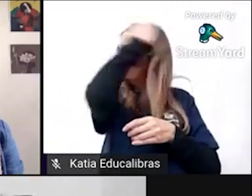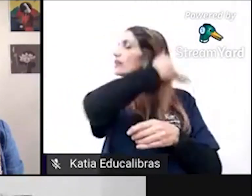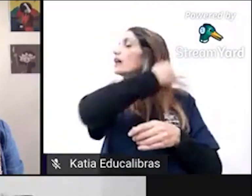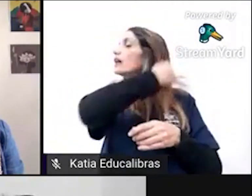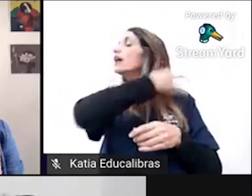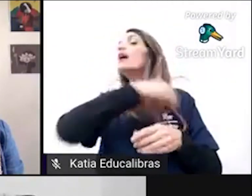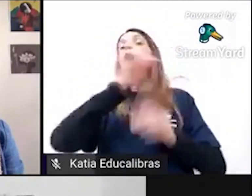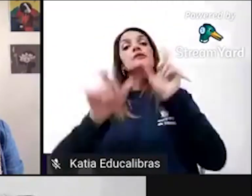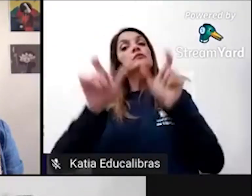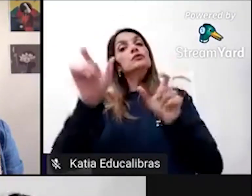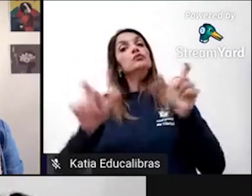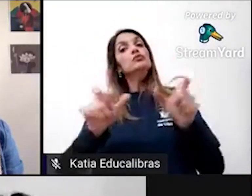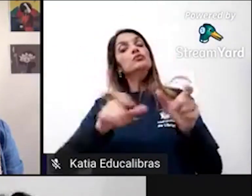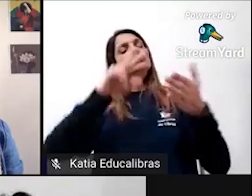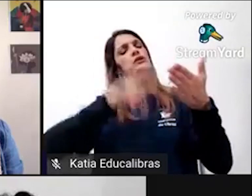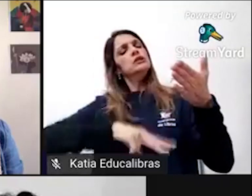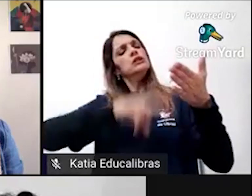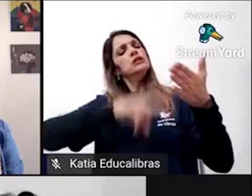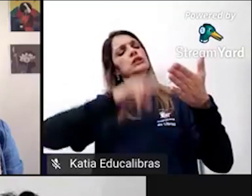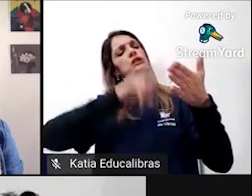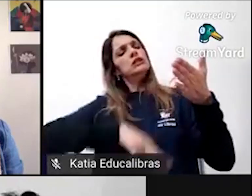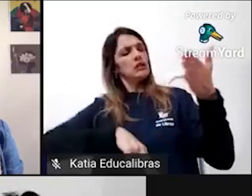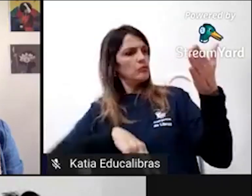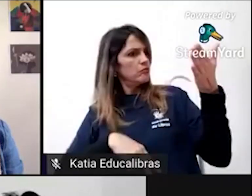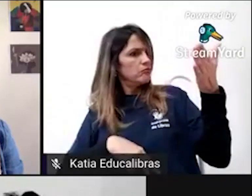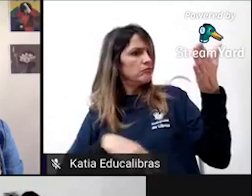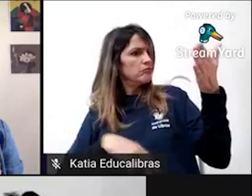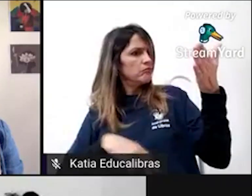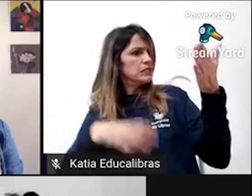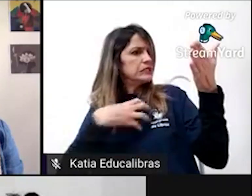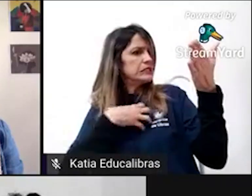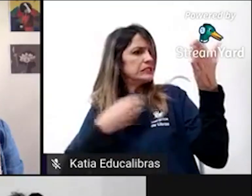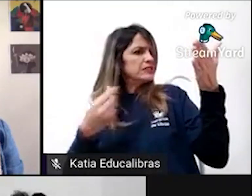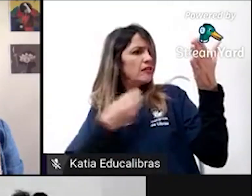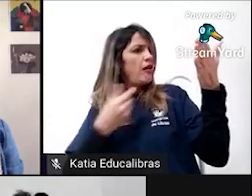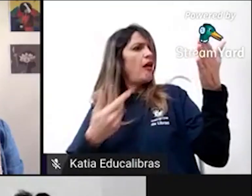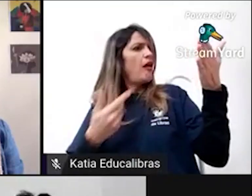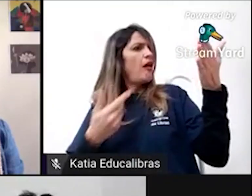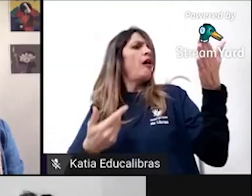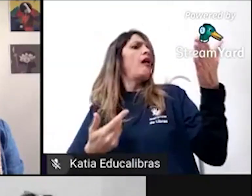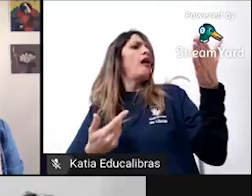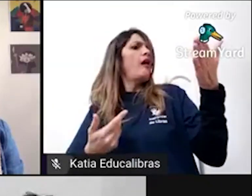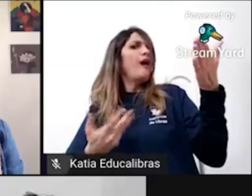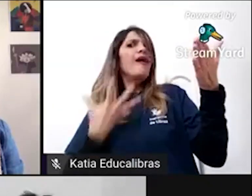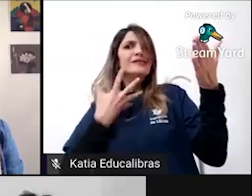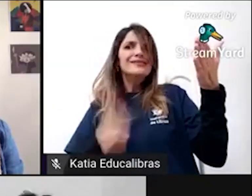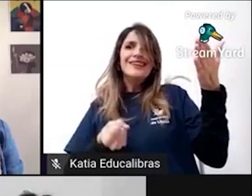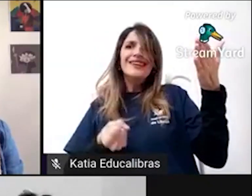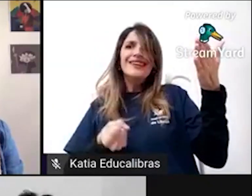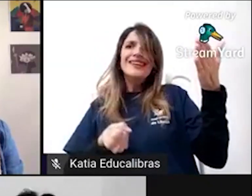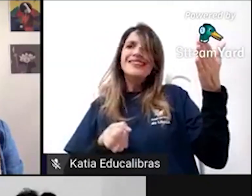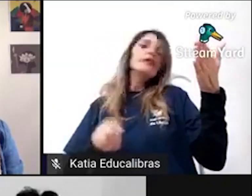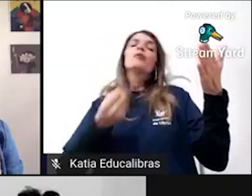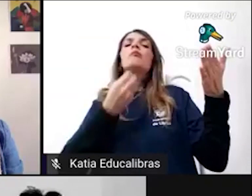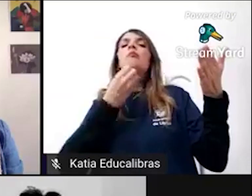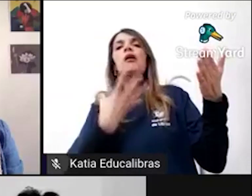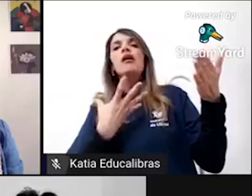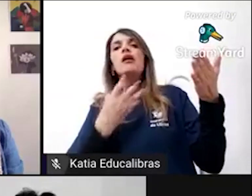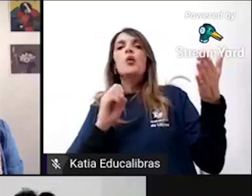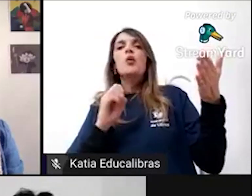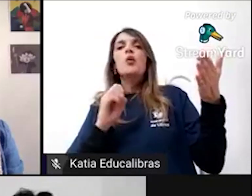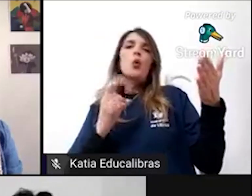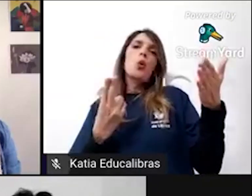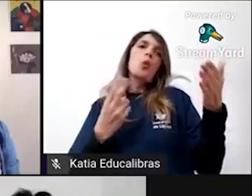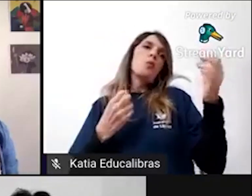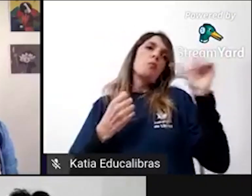ao lerem esse material, elas se sintam participantes dele, para o bem ou para o mal, né?